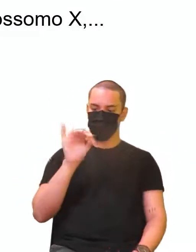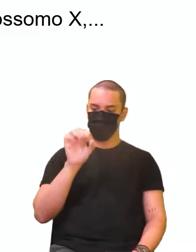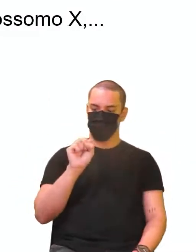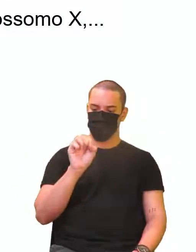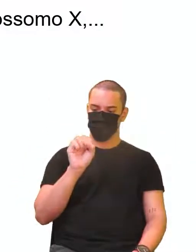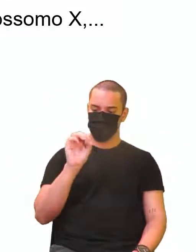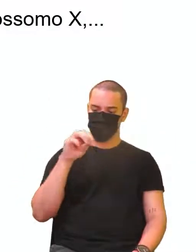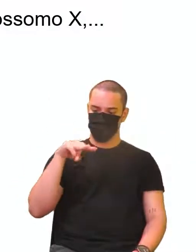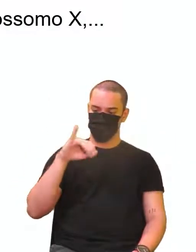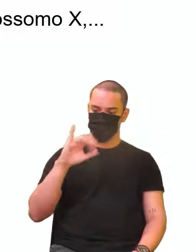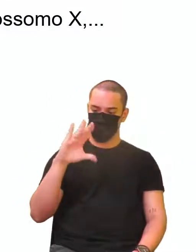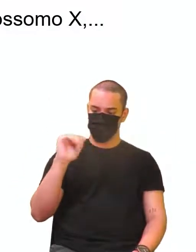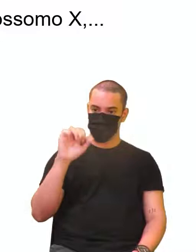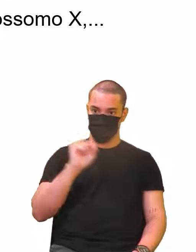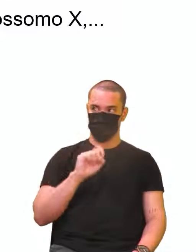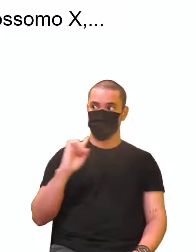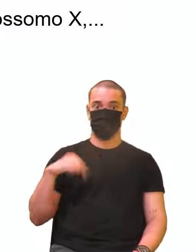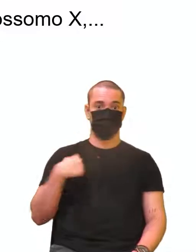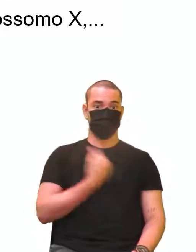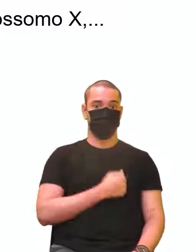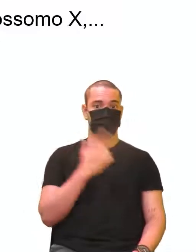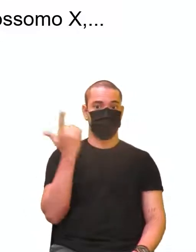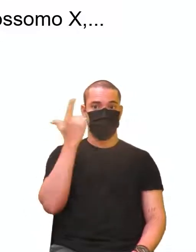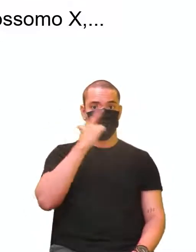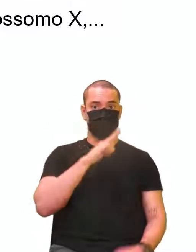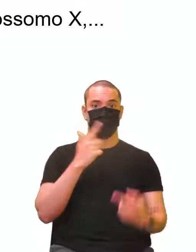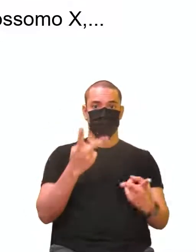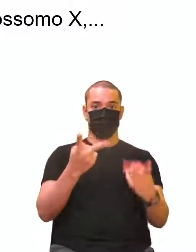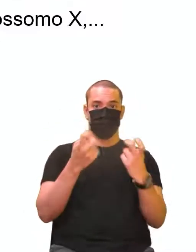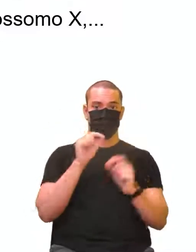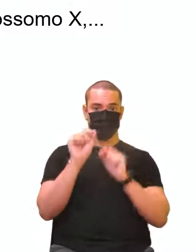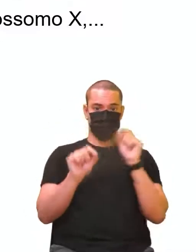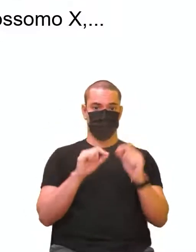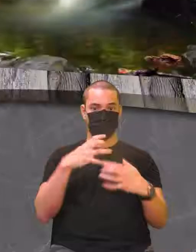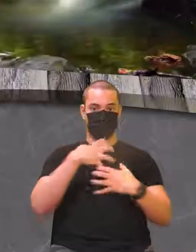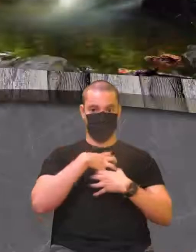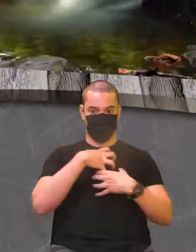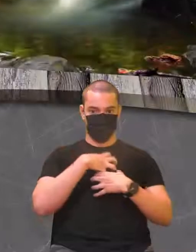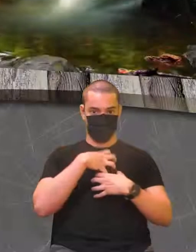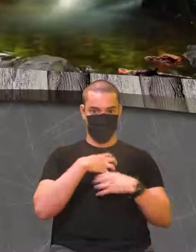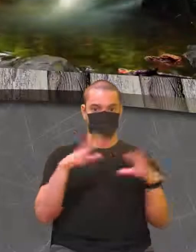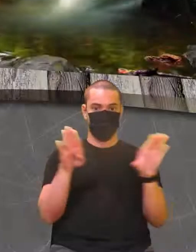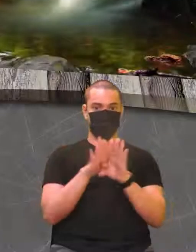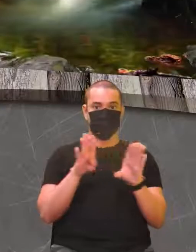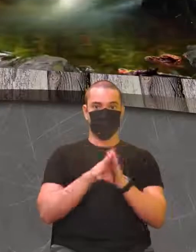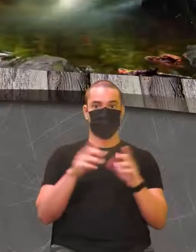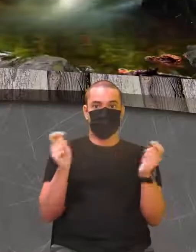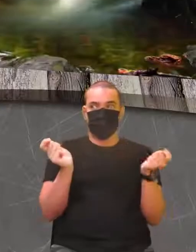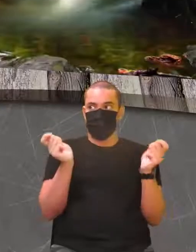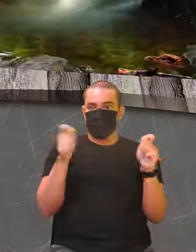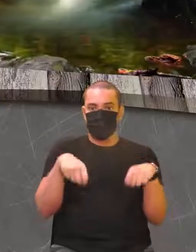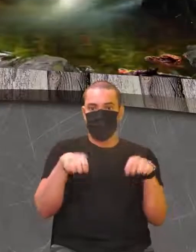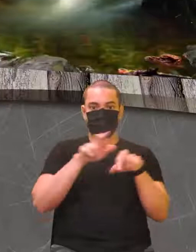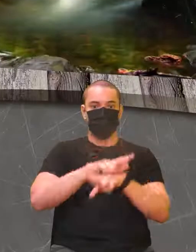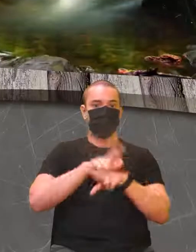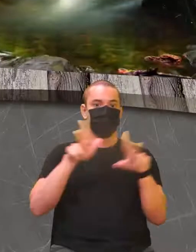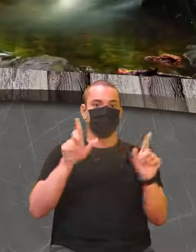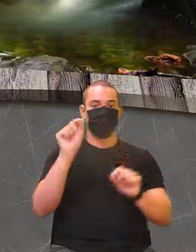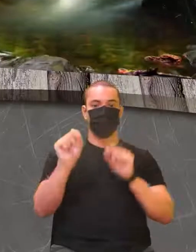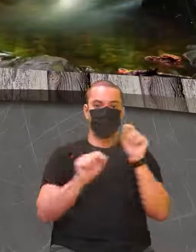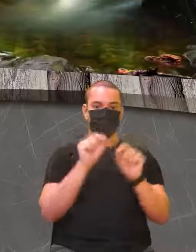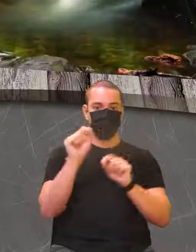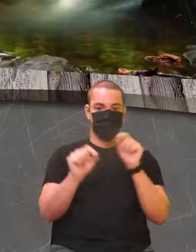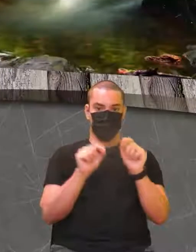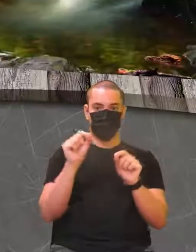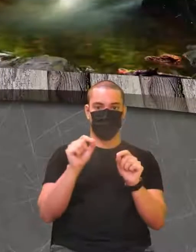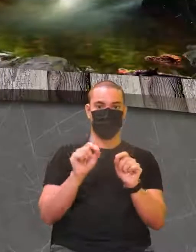Tranquilo aí? A gente consegue então perceber que além do formato, do tamanho, eles também vão diferir em relação